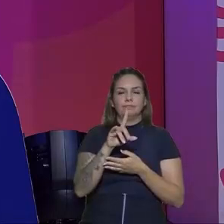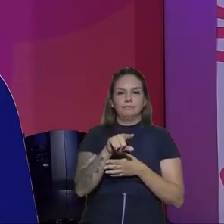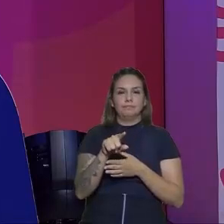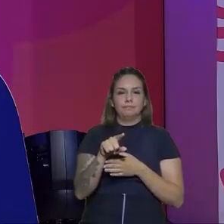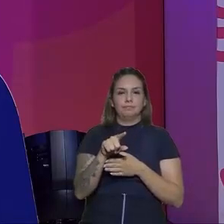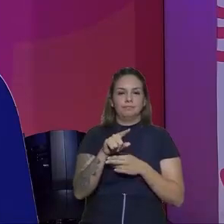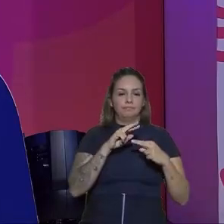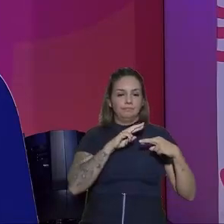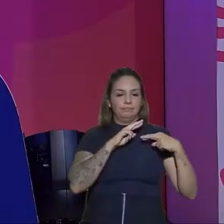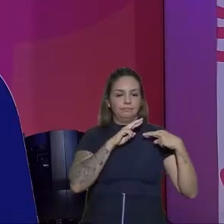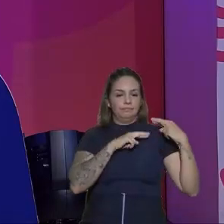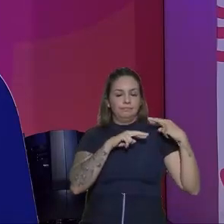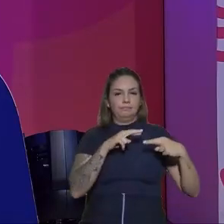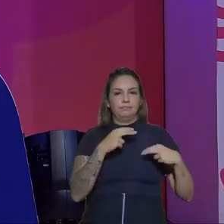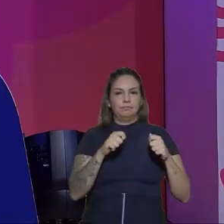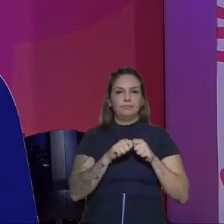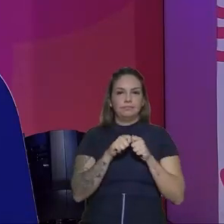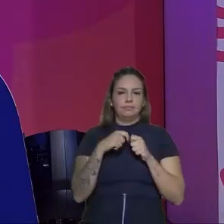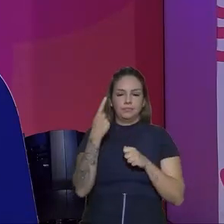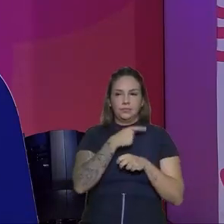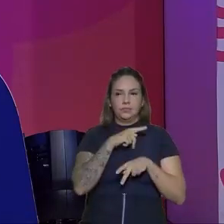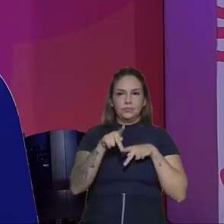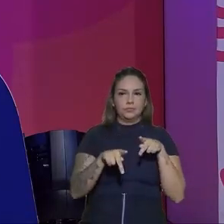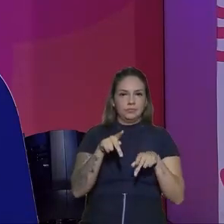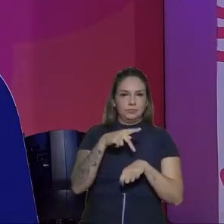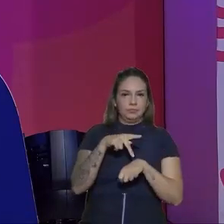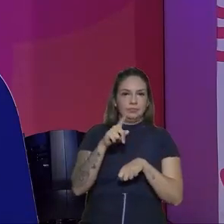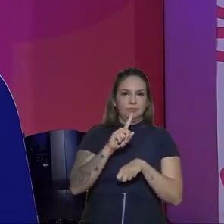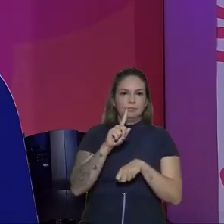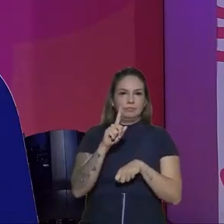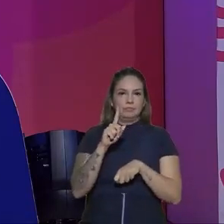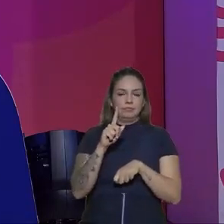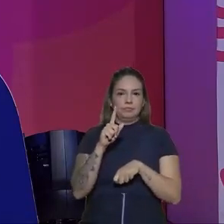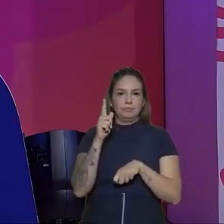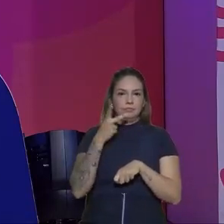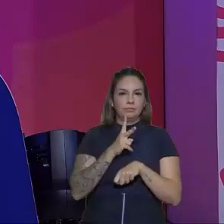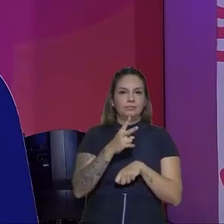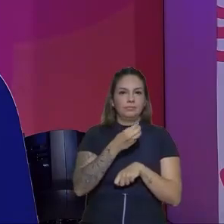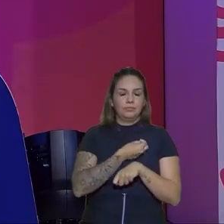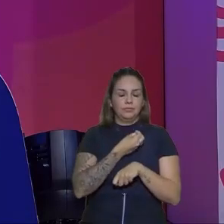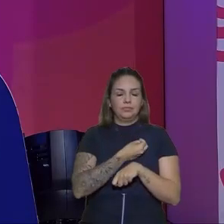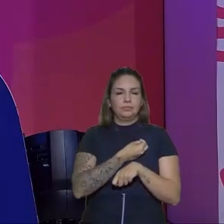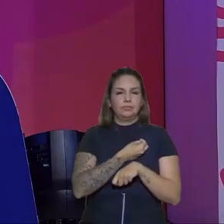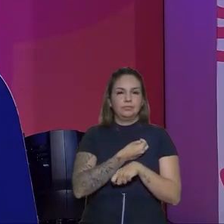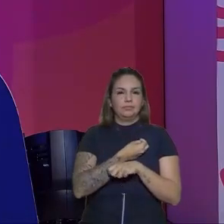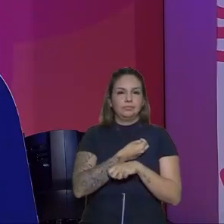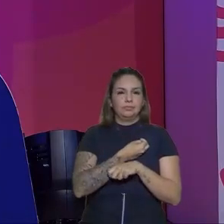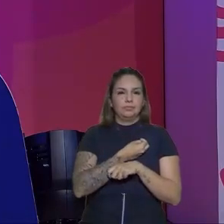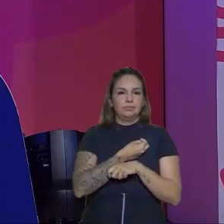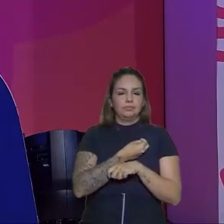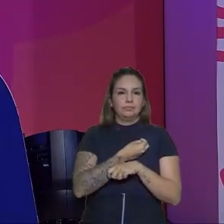nessa revolução que precisa ser feita no nosso país, porque não é possível nós continuarmos convivendo, né,